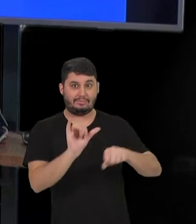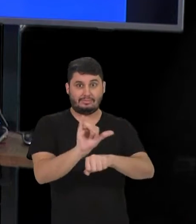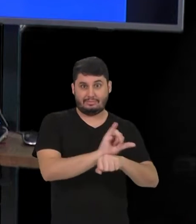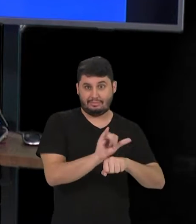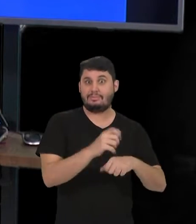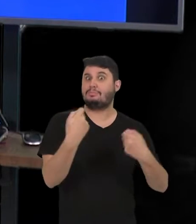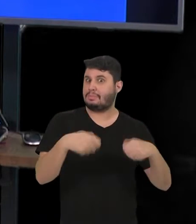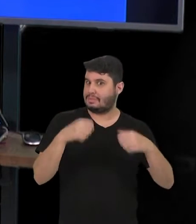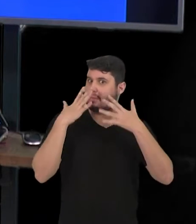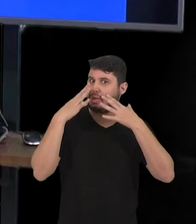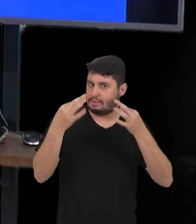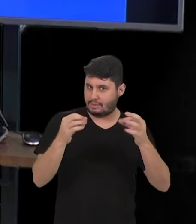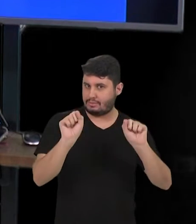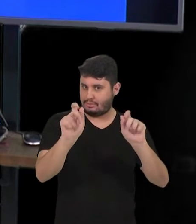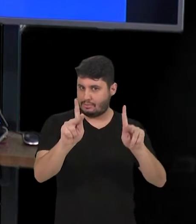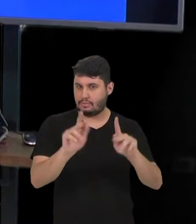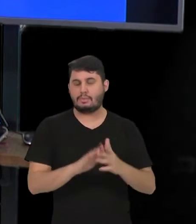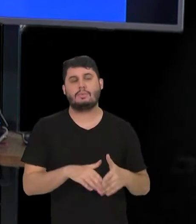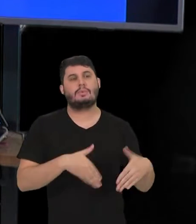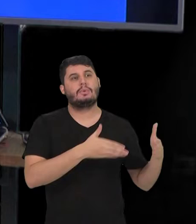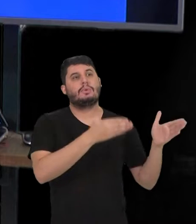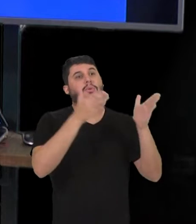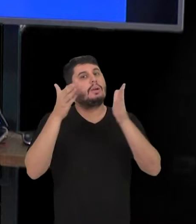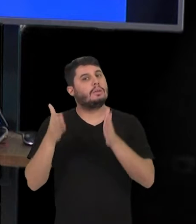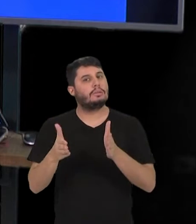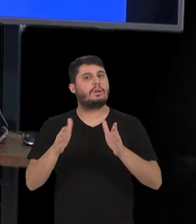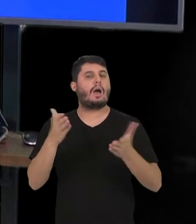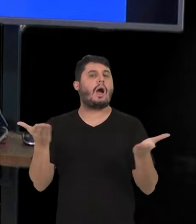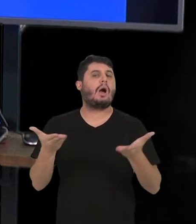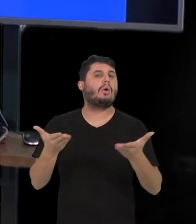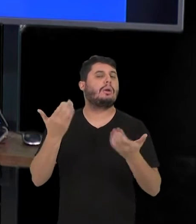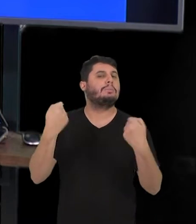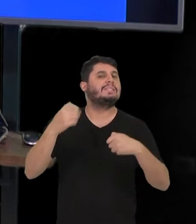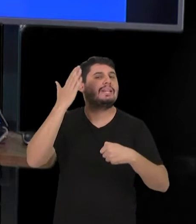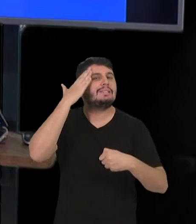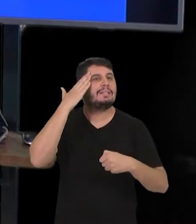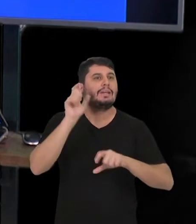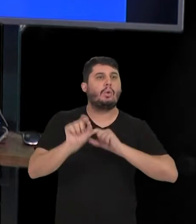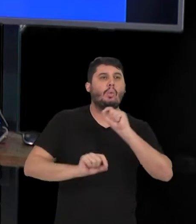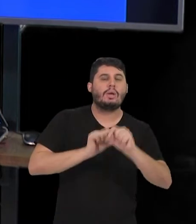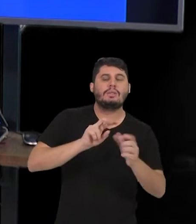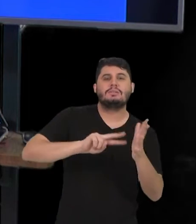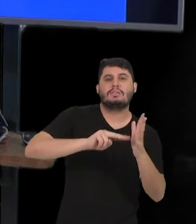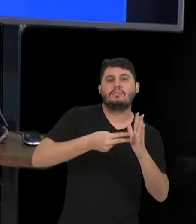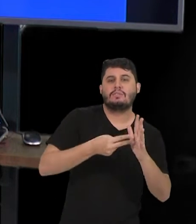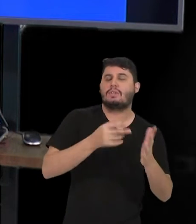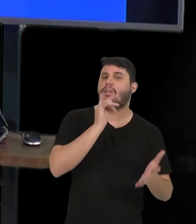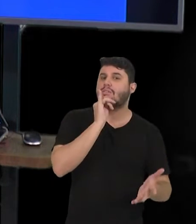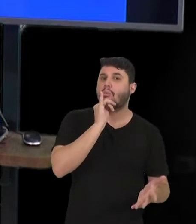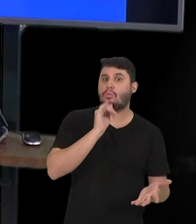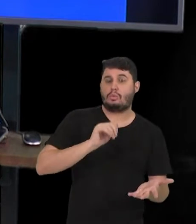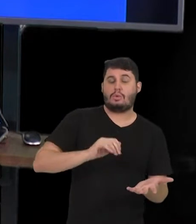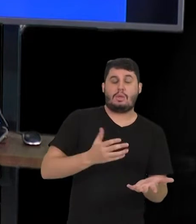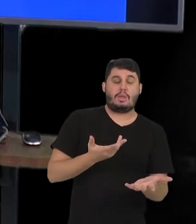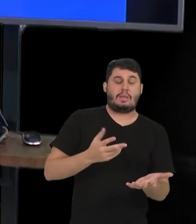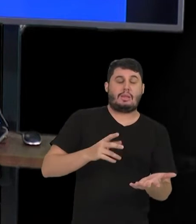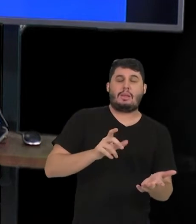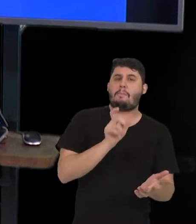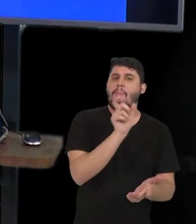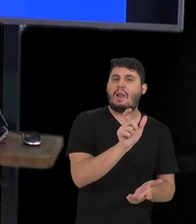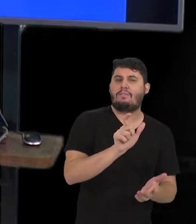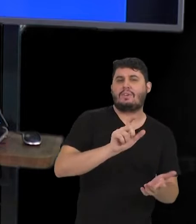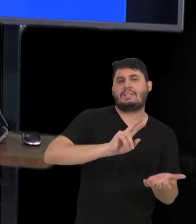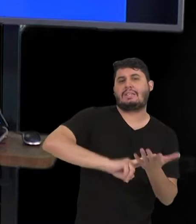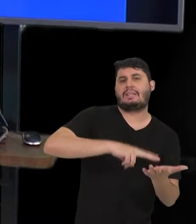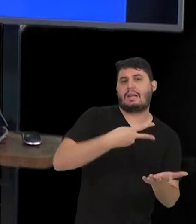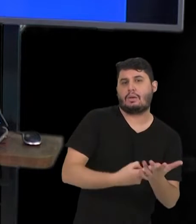estratégias. Bom, próximo passo é a grande diferença entre tradução e significado, né? Muitas vezes a gente vai trabalhar um texto e o aluno pergunta assim, professor, é